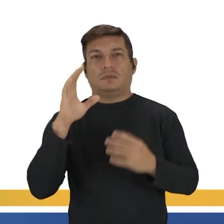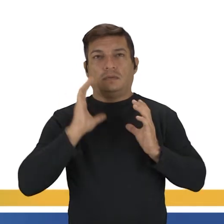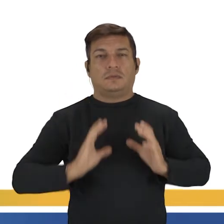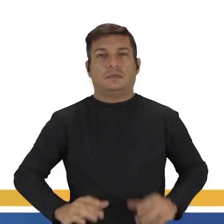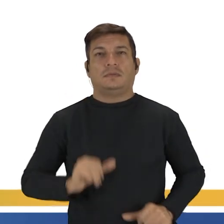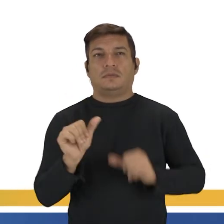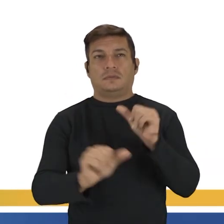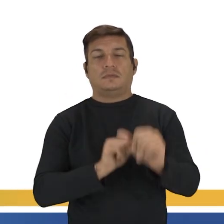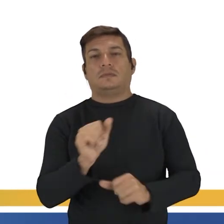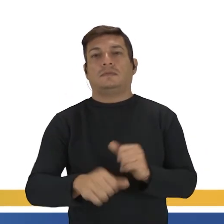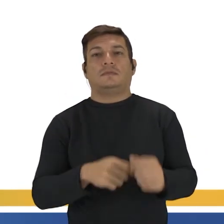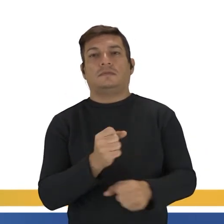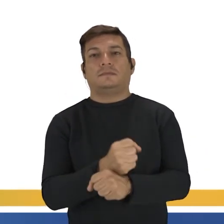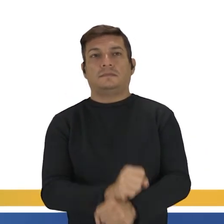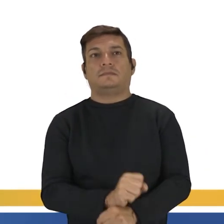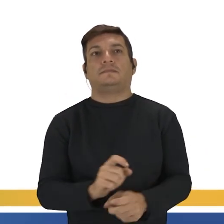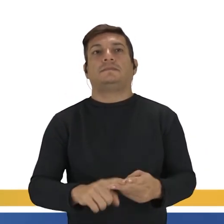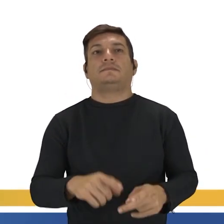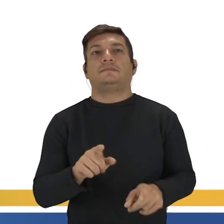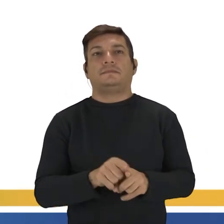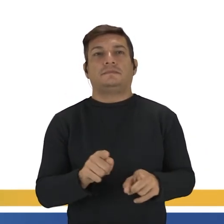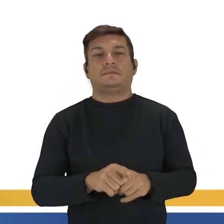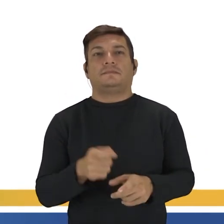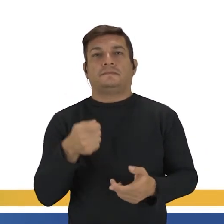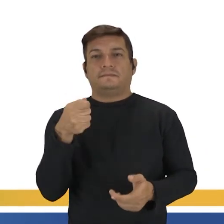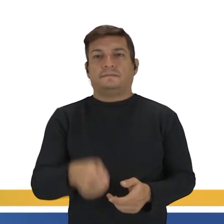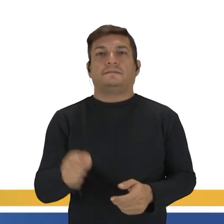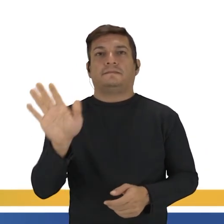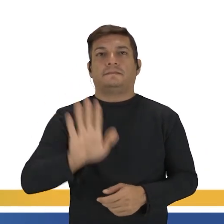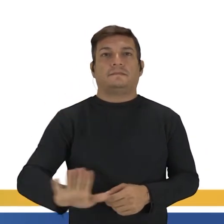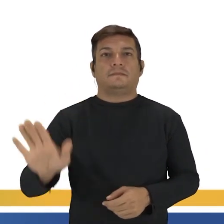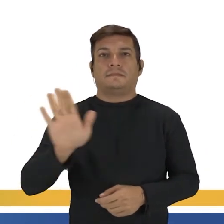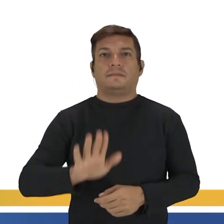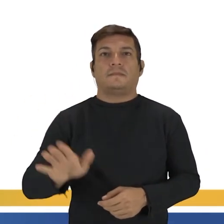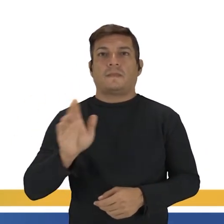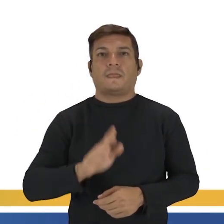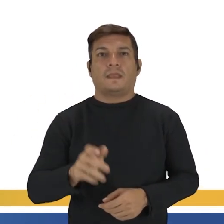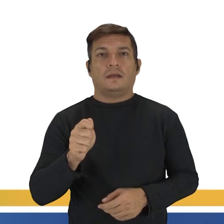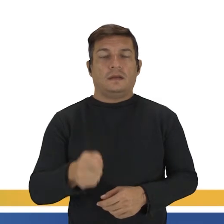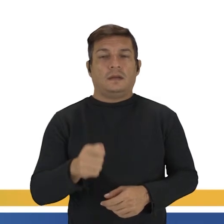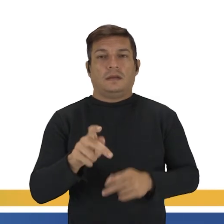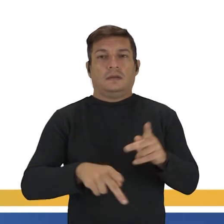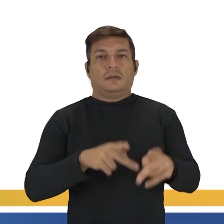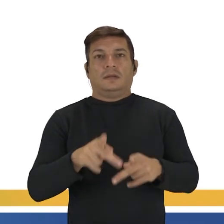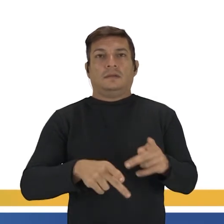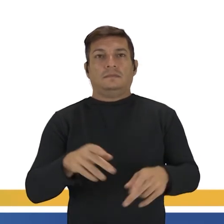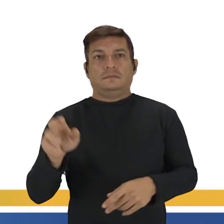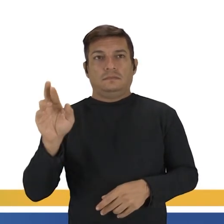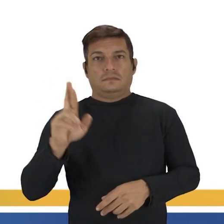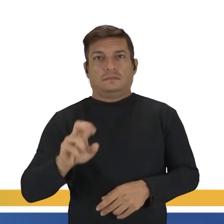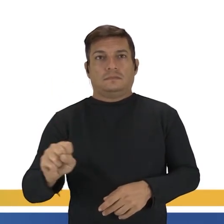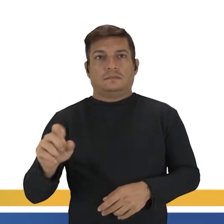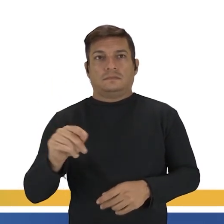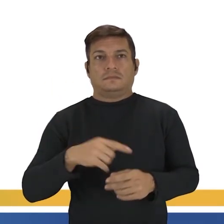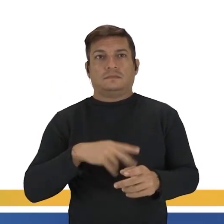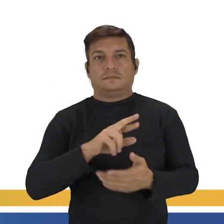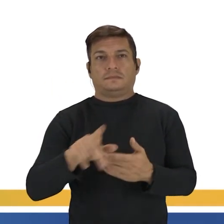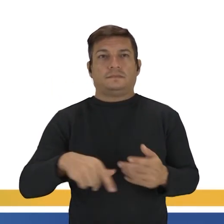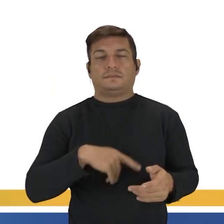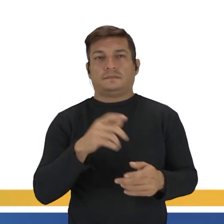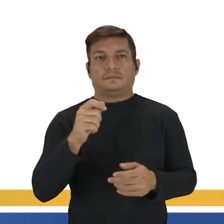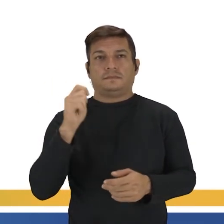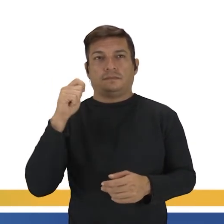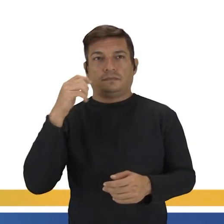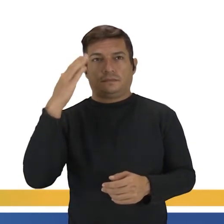cidadão o transformaria em um escravo, opressões a nacionalidades, né? Vários artistas e escritores foram